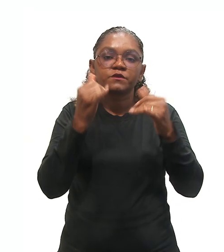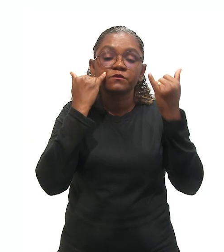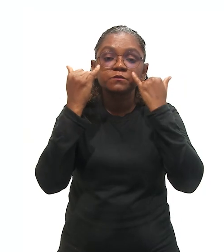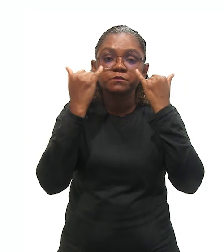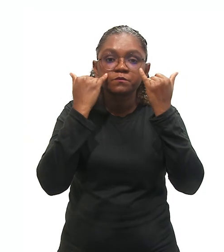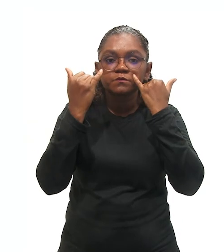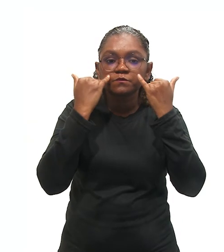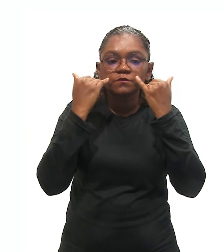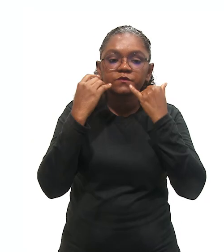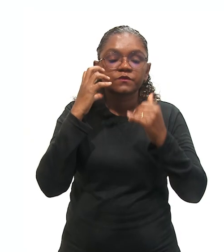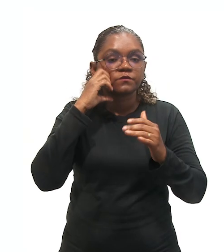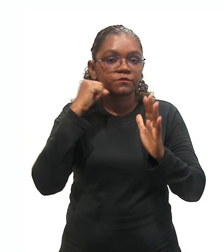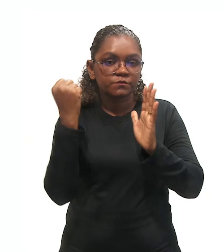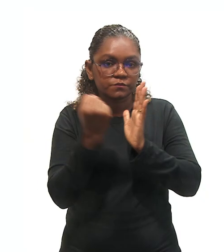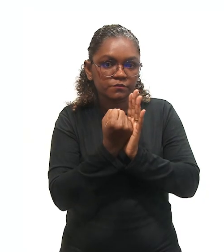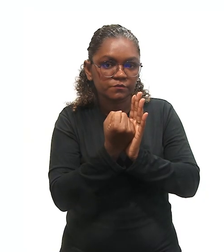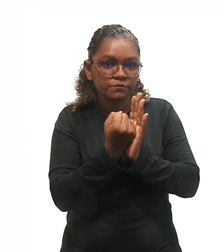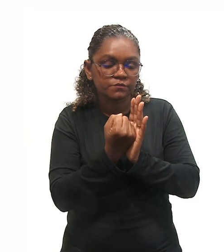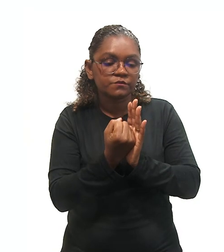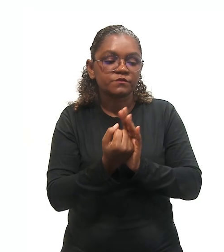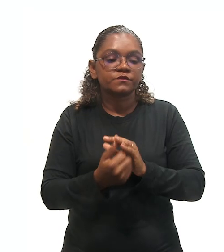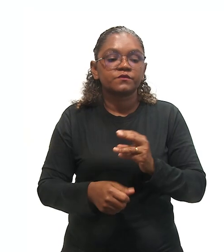Informações de natureza patrimonial,